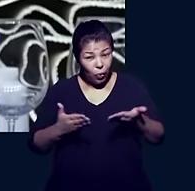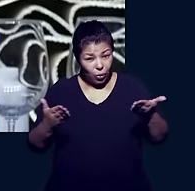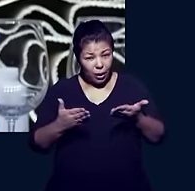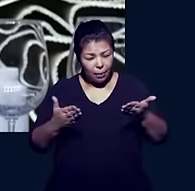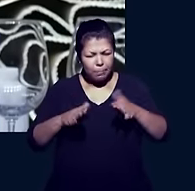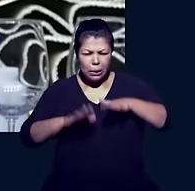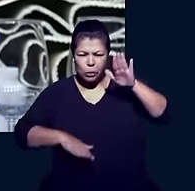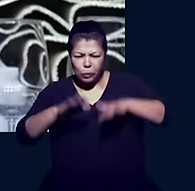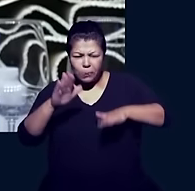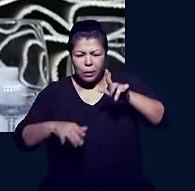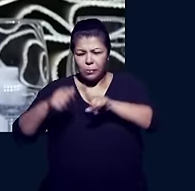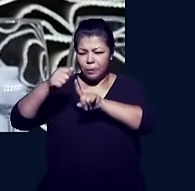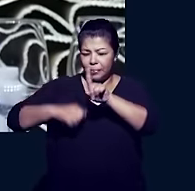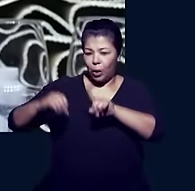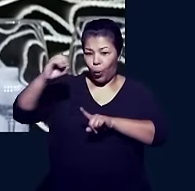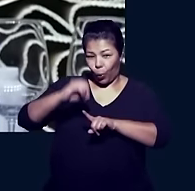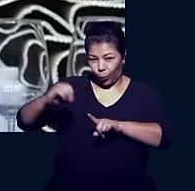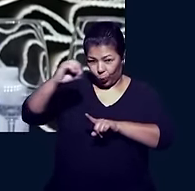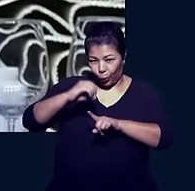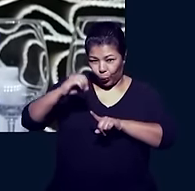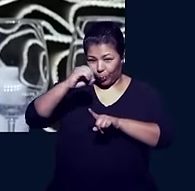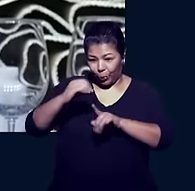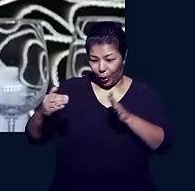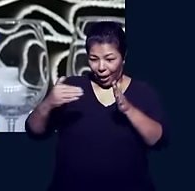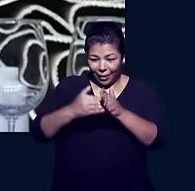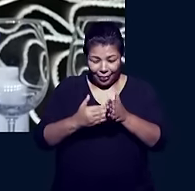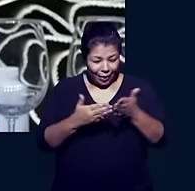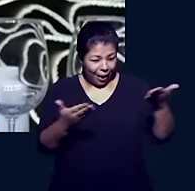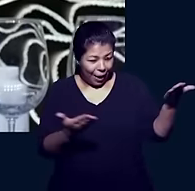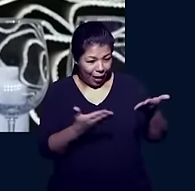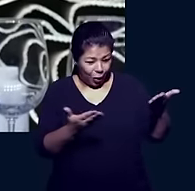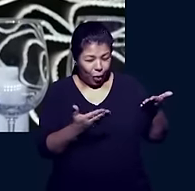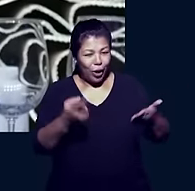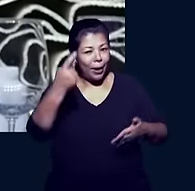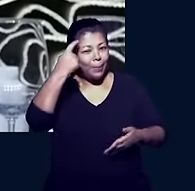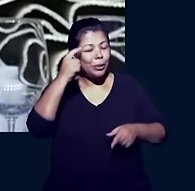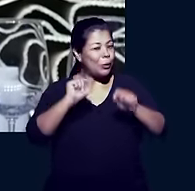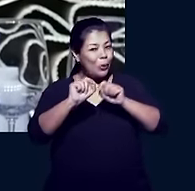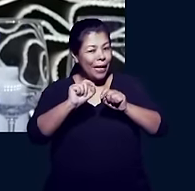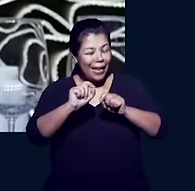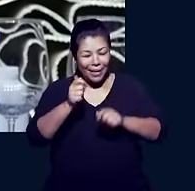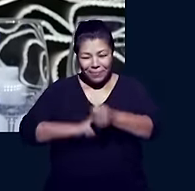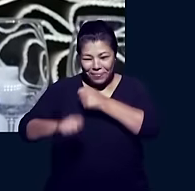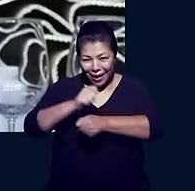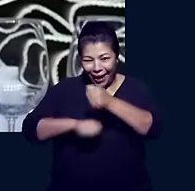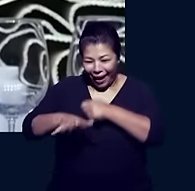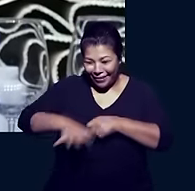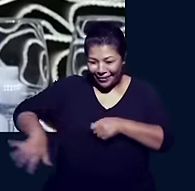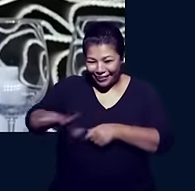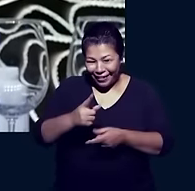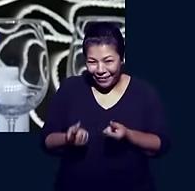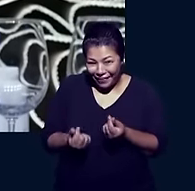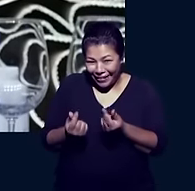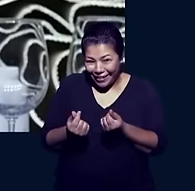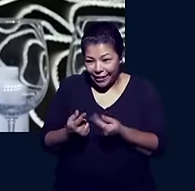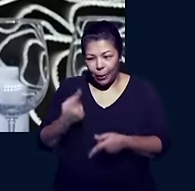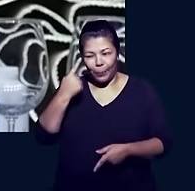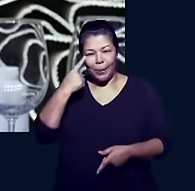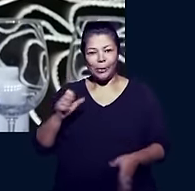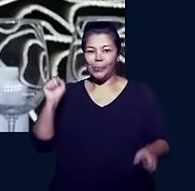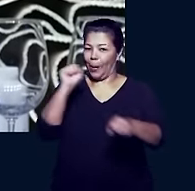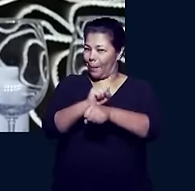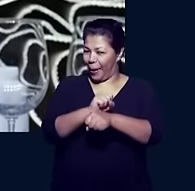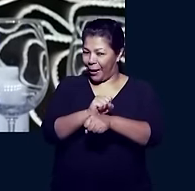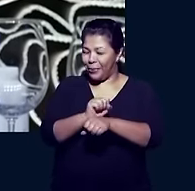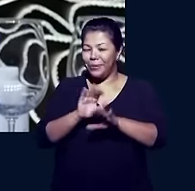meados de outubro o mercado falou não mas agora parou né agora vai né Então esse é o que a